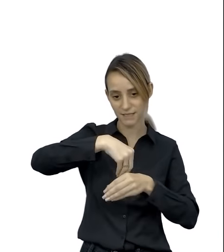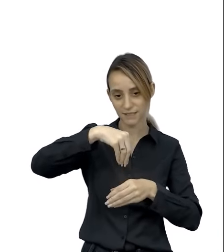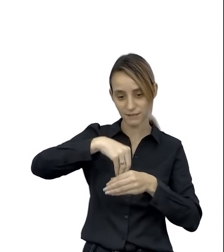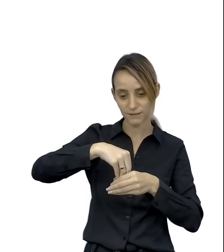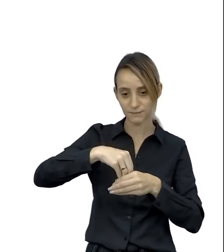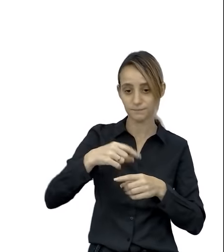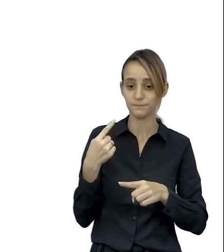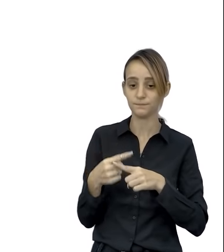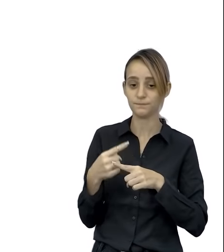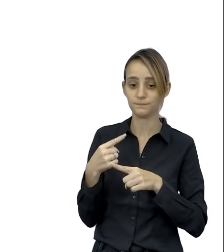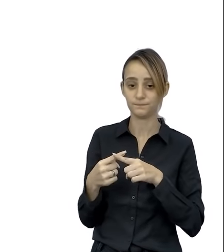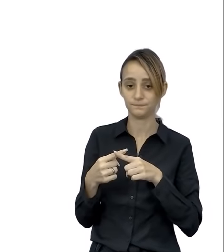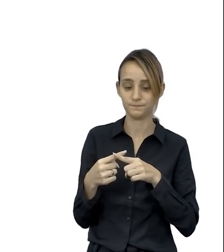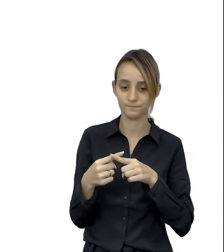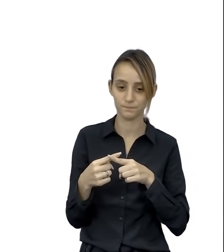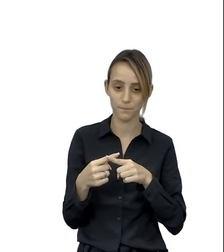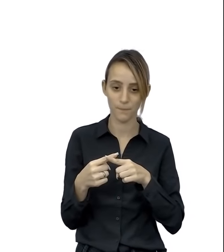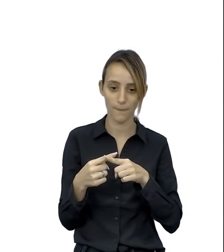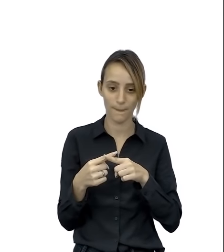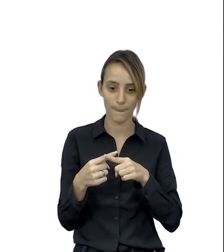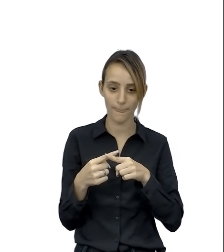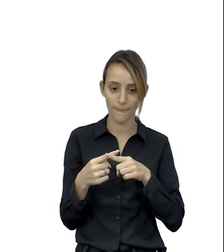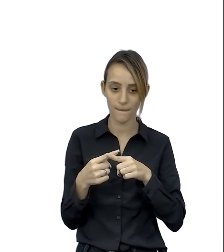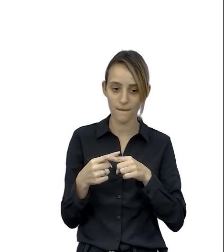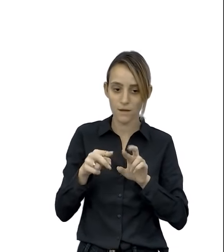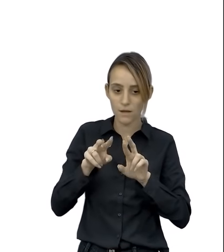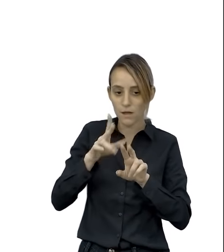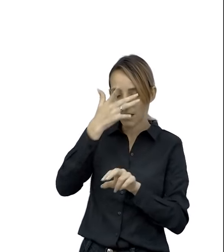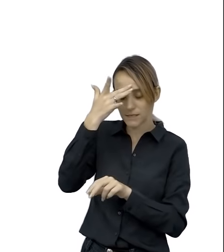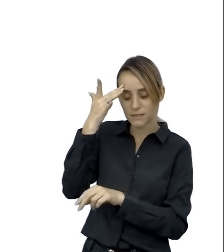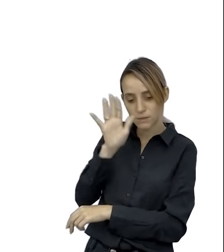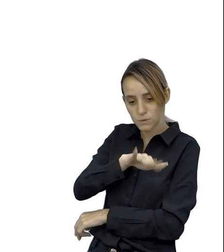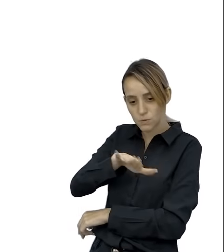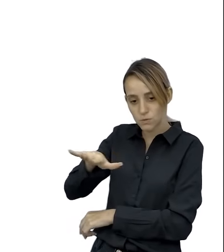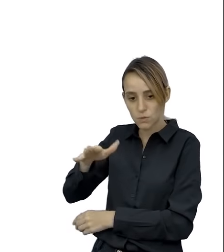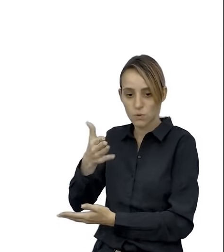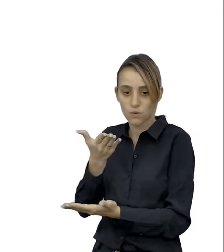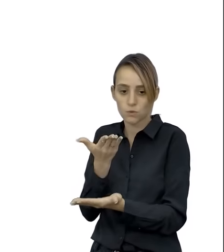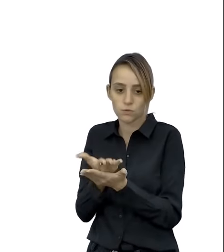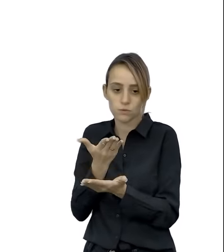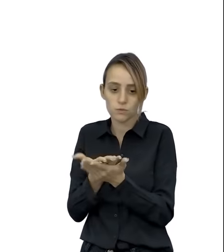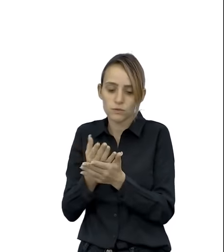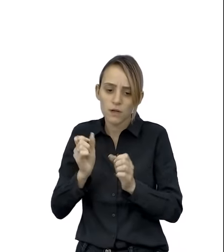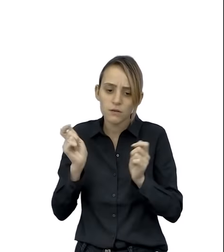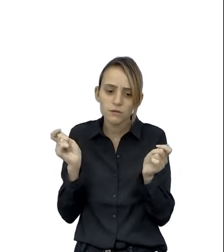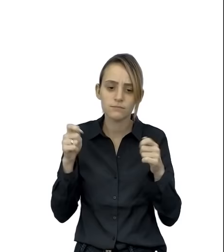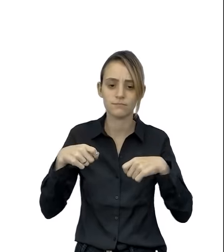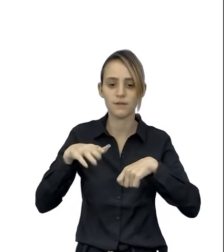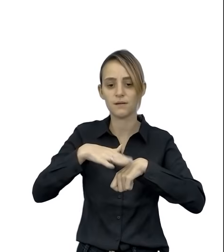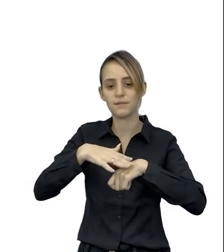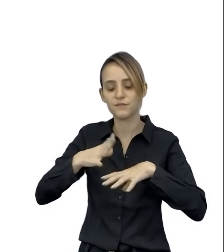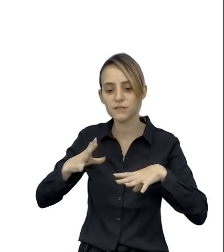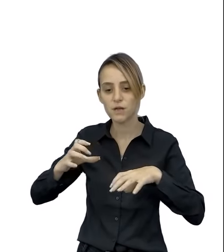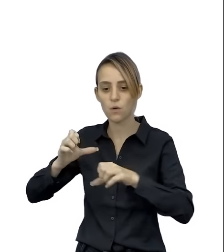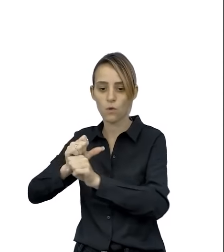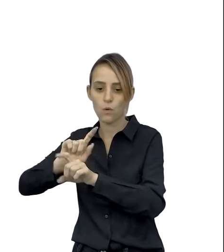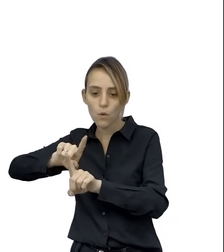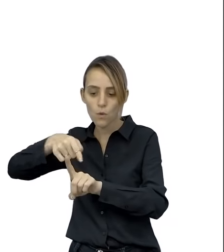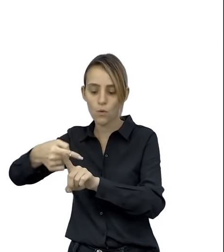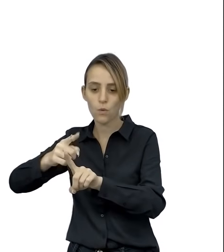uma vez que os referidos estudantes podem utilizar a contagem ou mesmo a adição